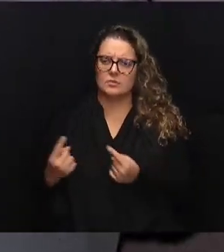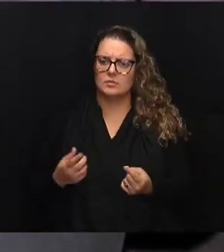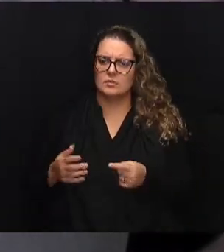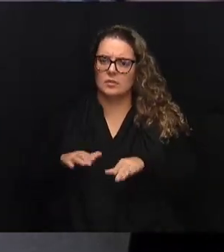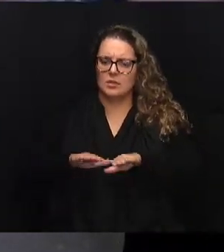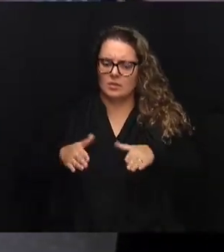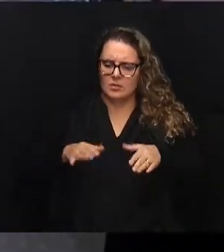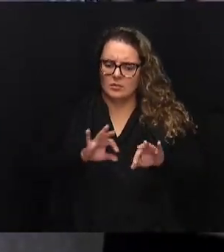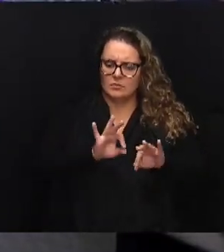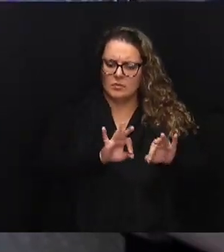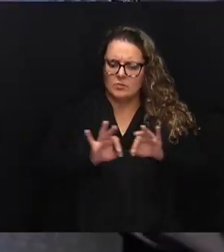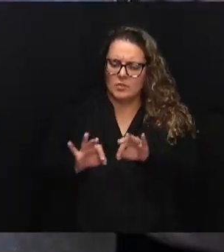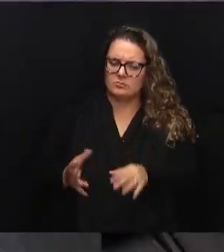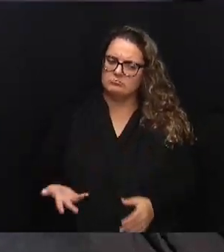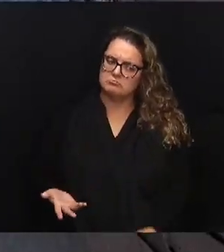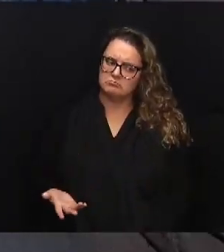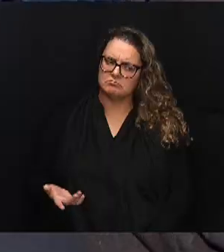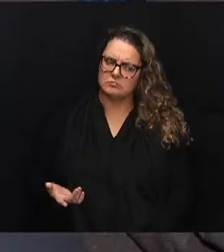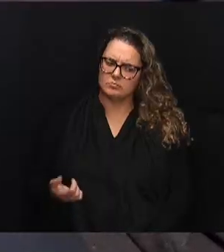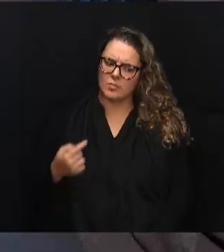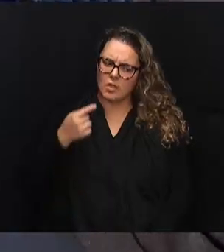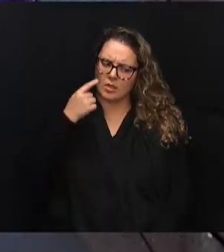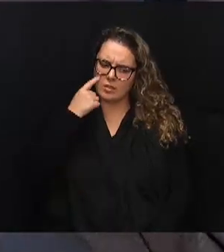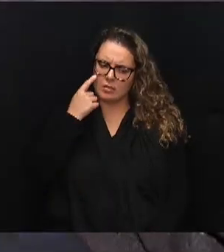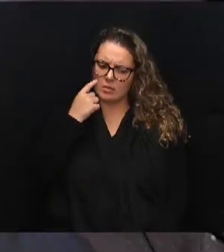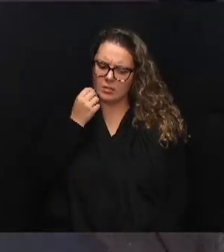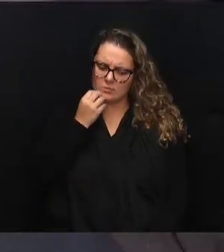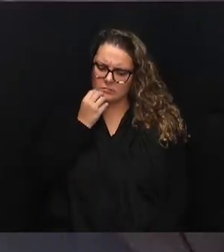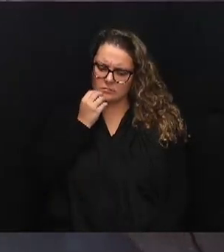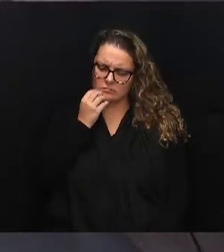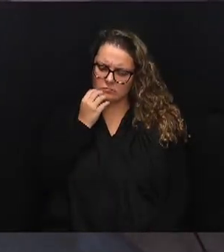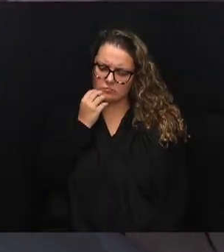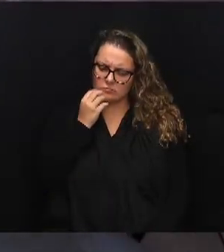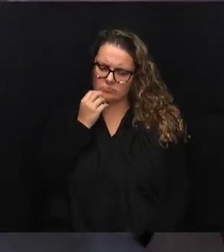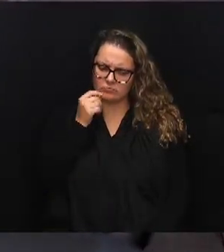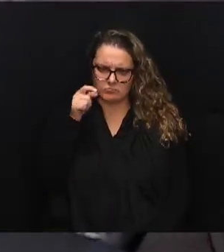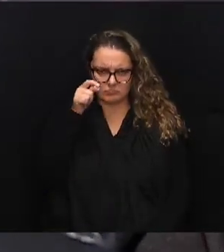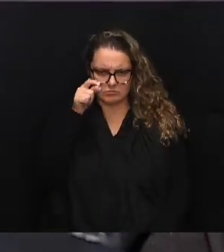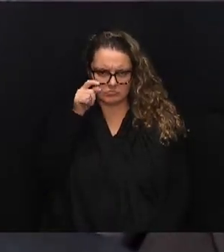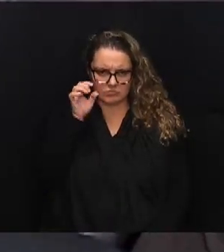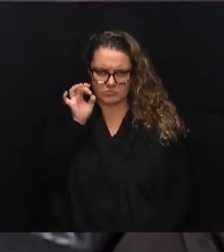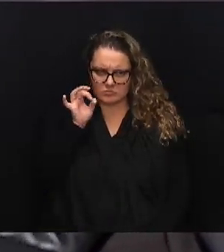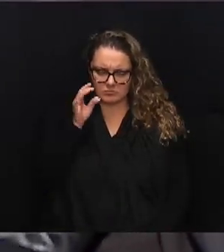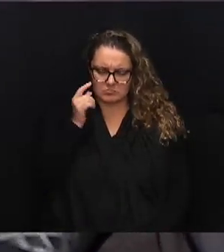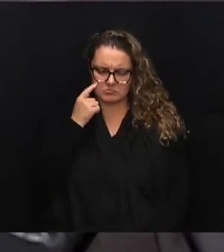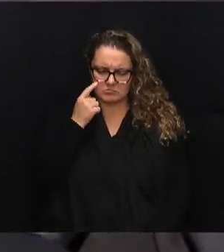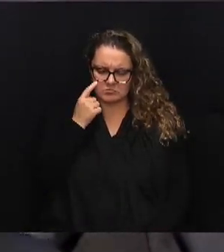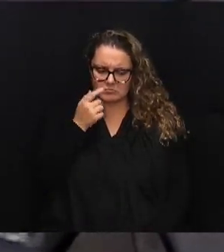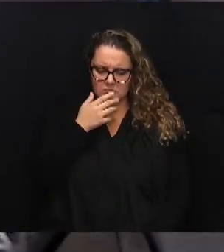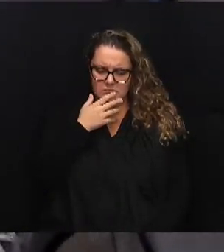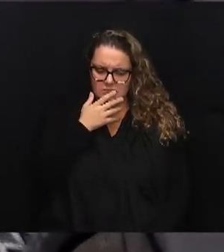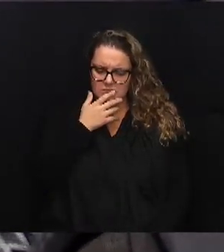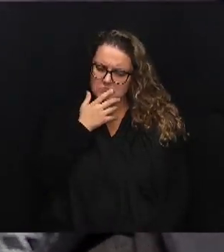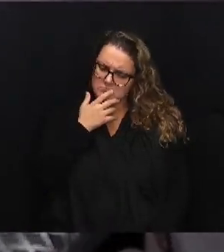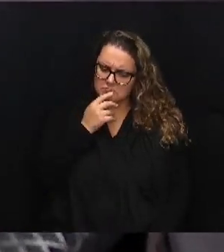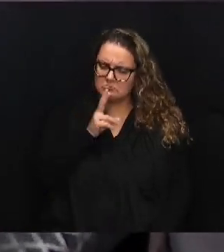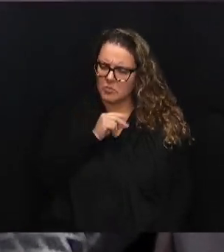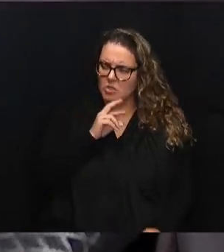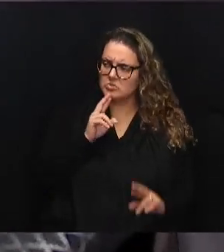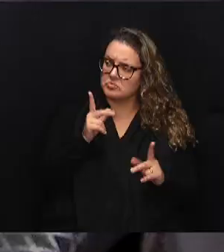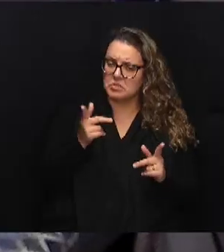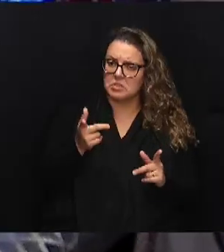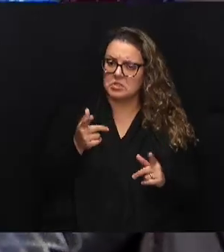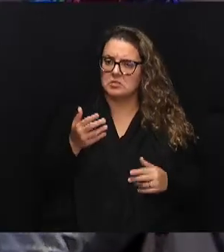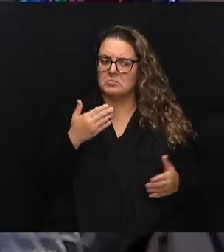mesas lá. E aí o primeiro dia só observei fiquei observando. Aí eu falei, nossa, que legal, né? O pessoal